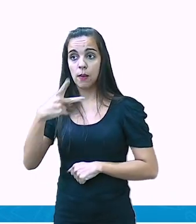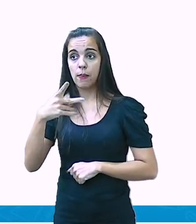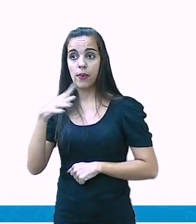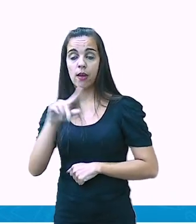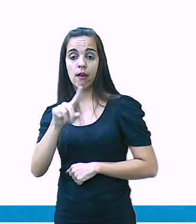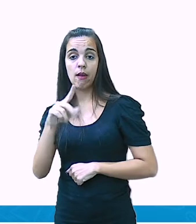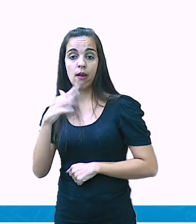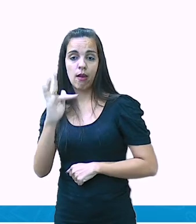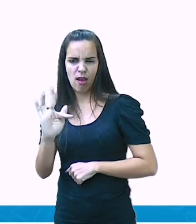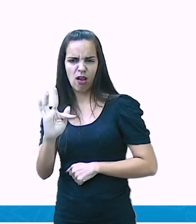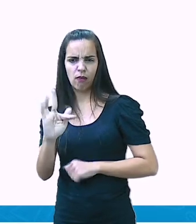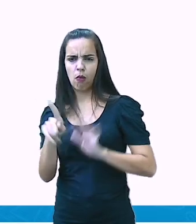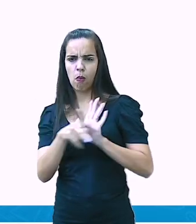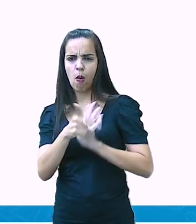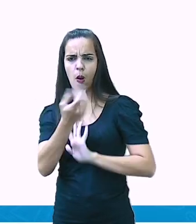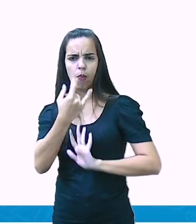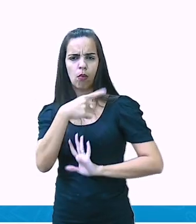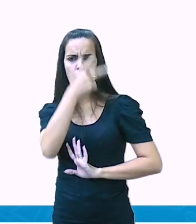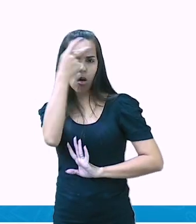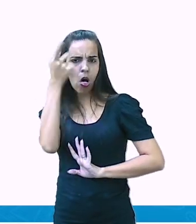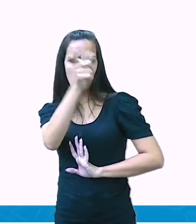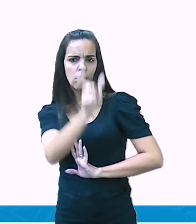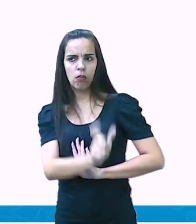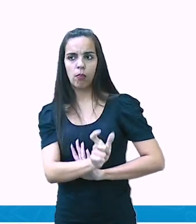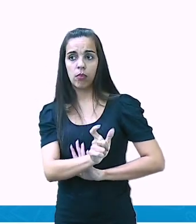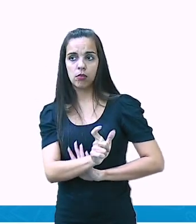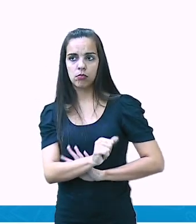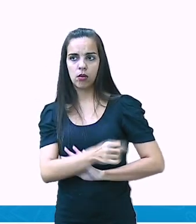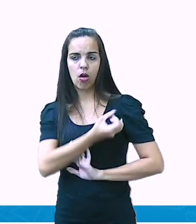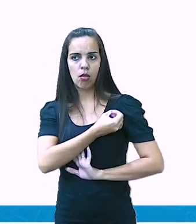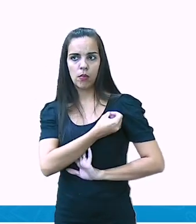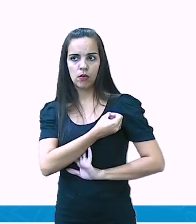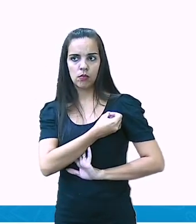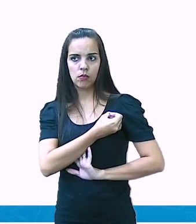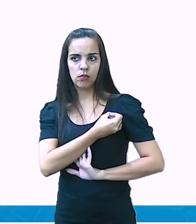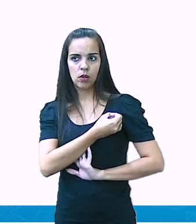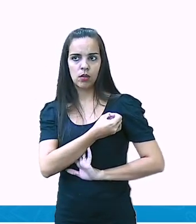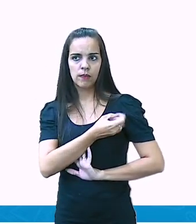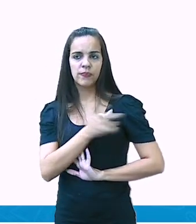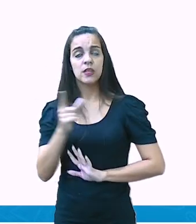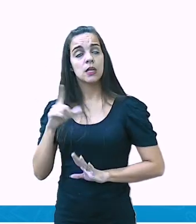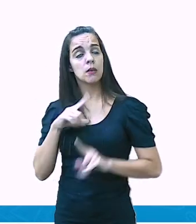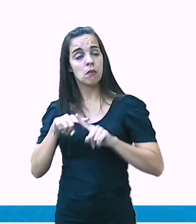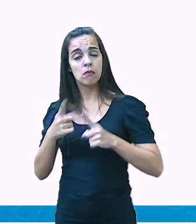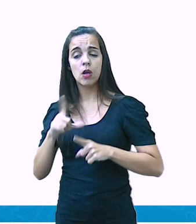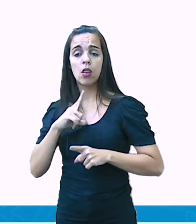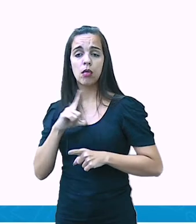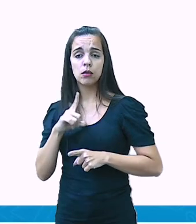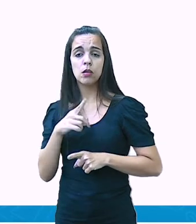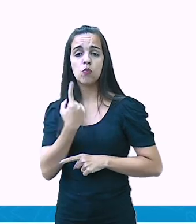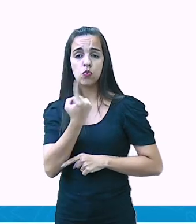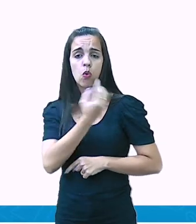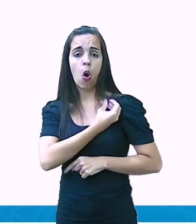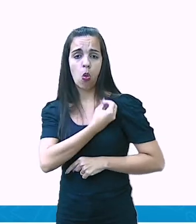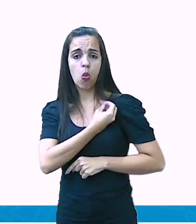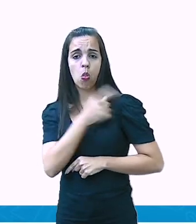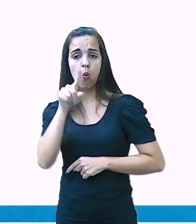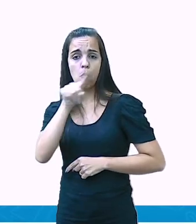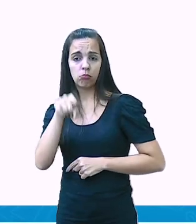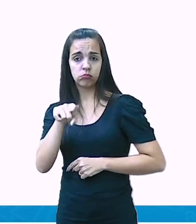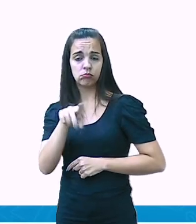número atômico do sódio. Só existe um número atômico que representa o sódio, e é o